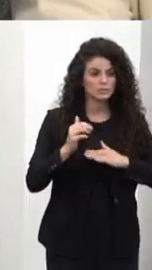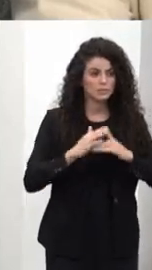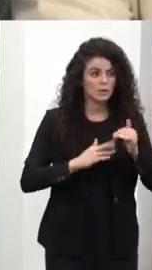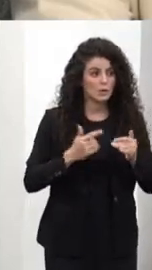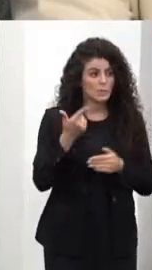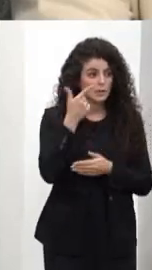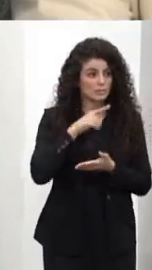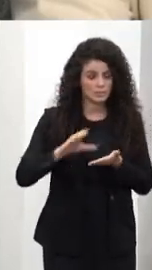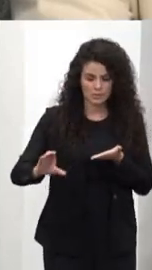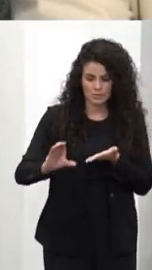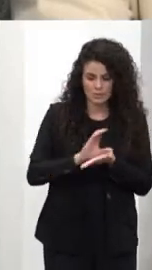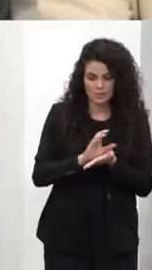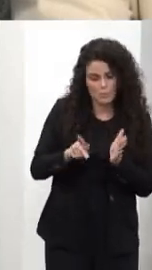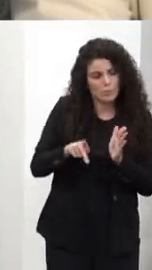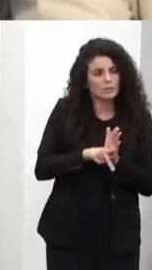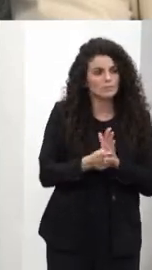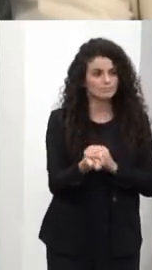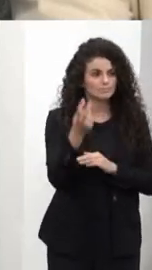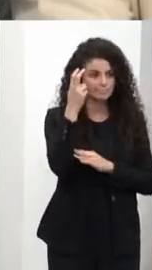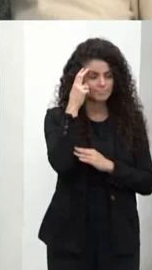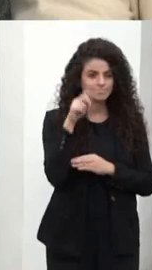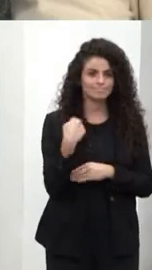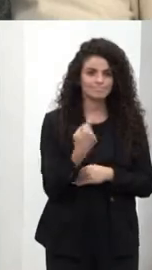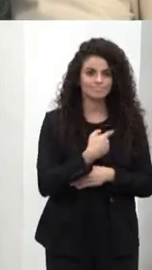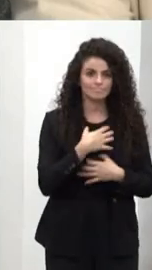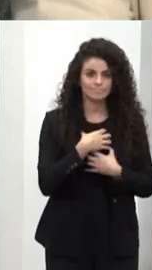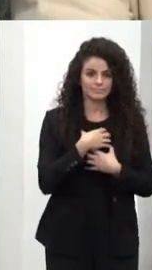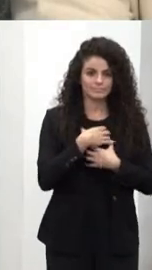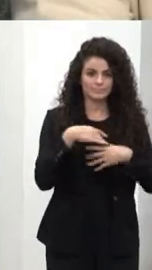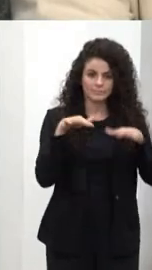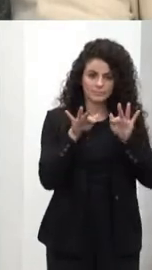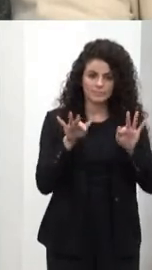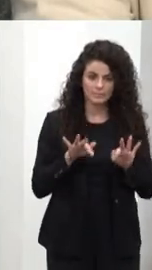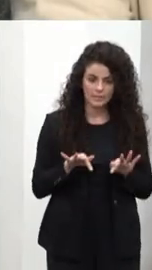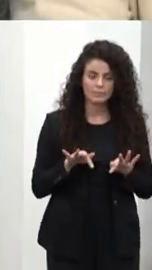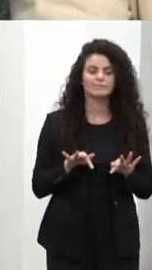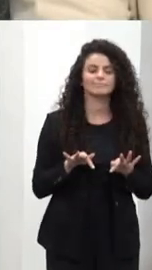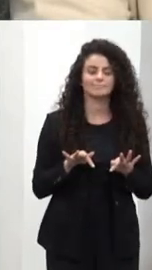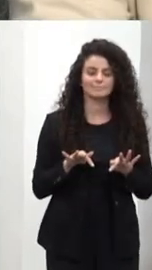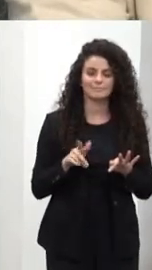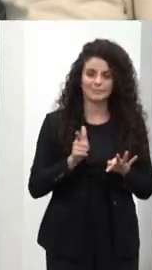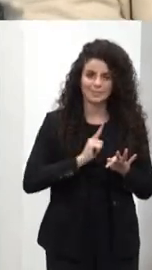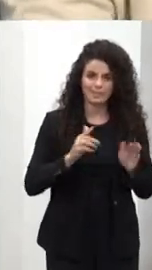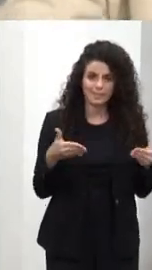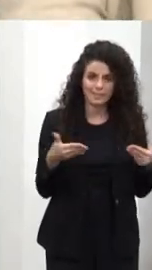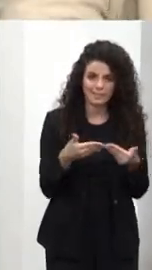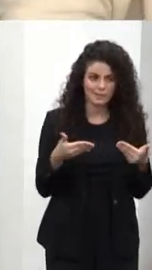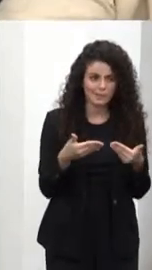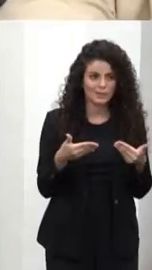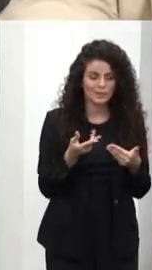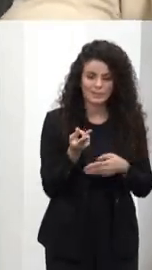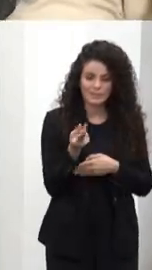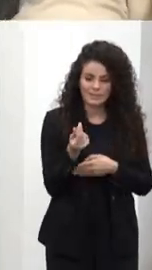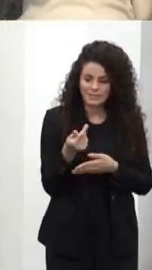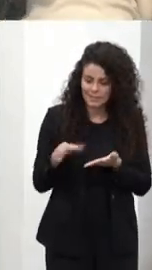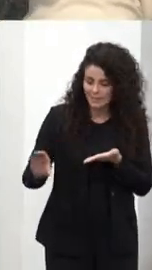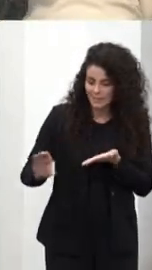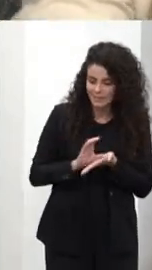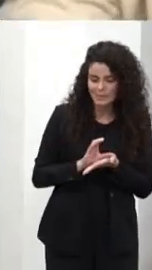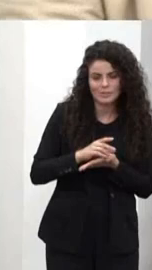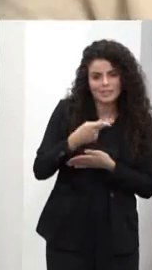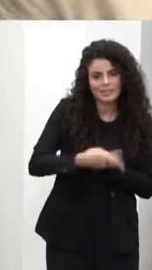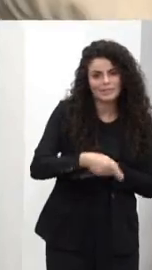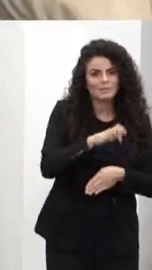financiamento melhor para cultura então ficamos muito felizes que tem agora né esse esse recurso vindo para os estados